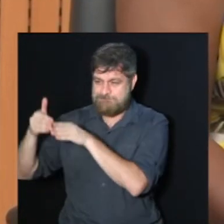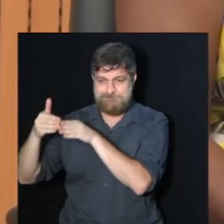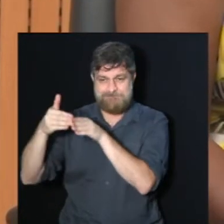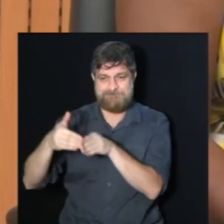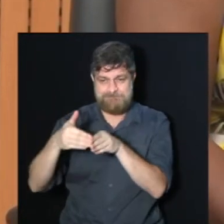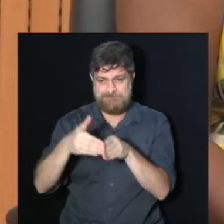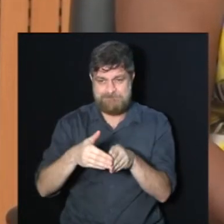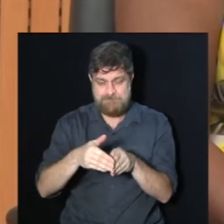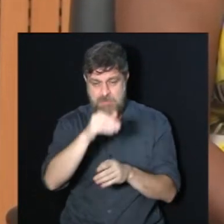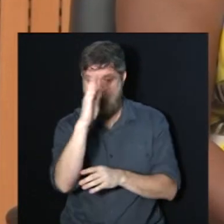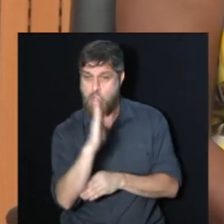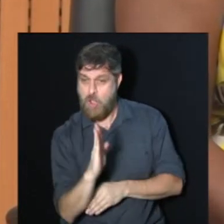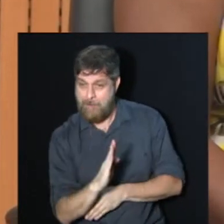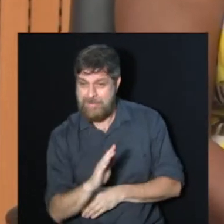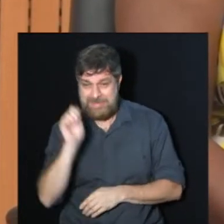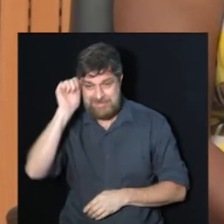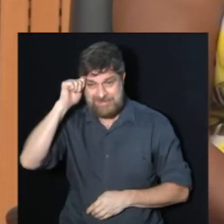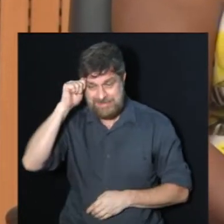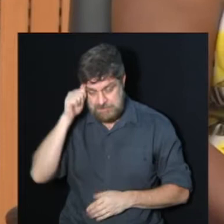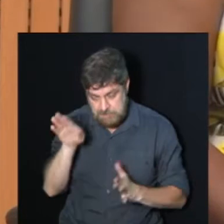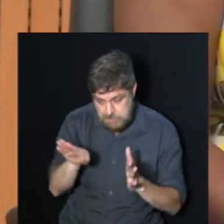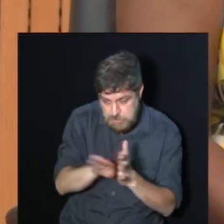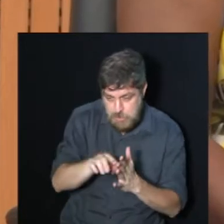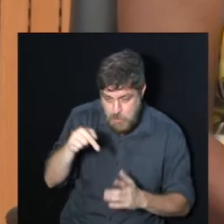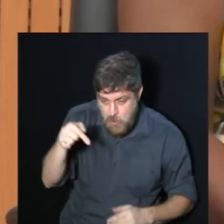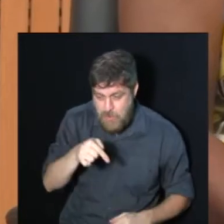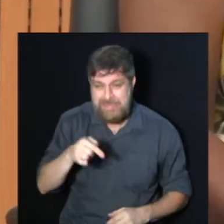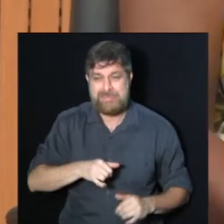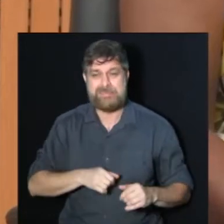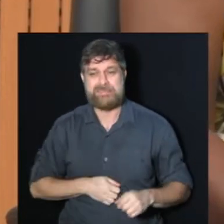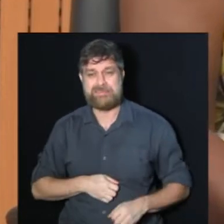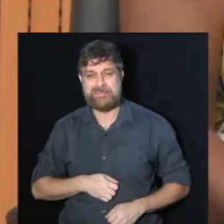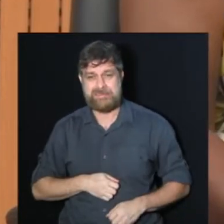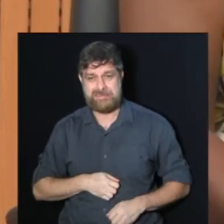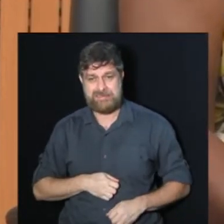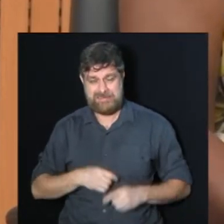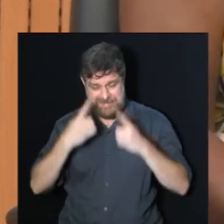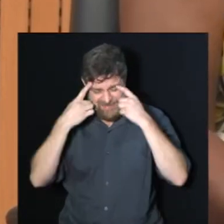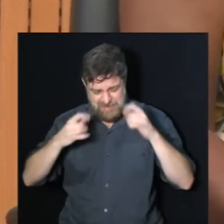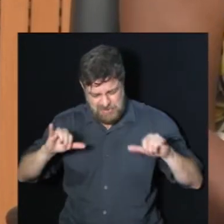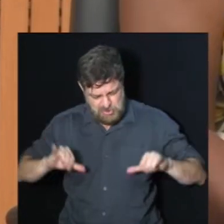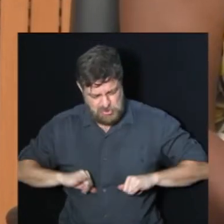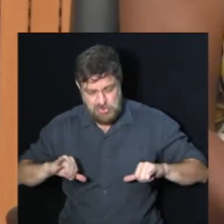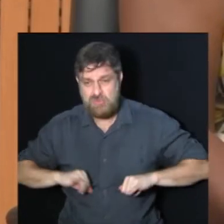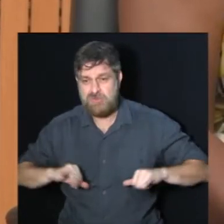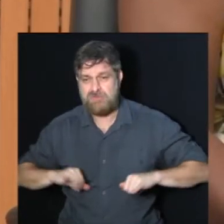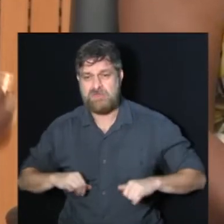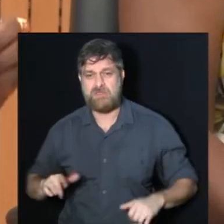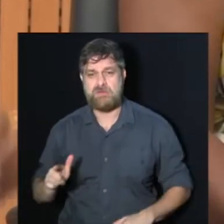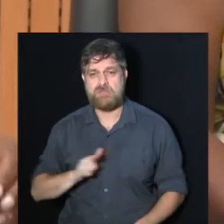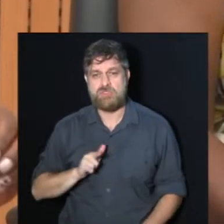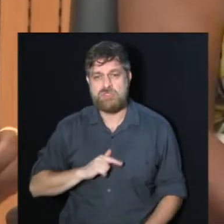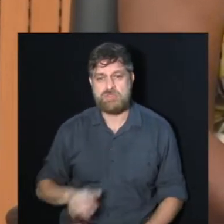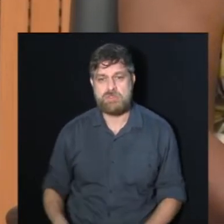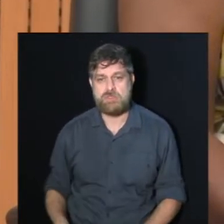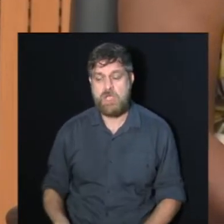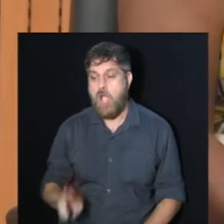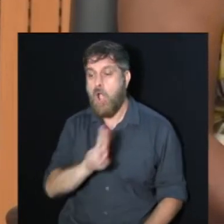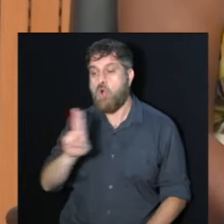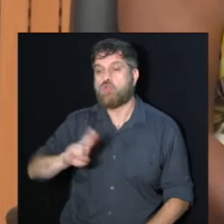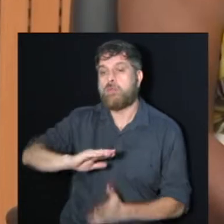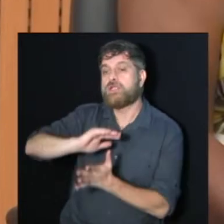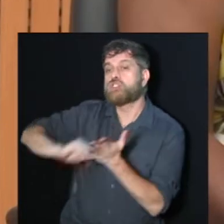E os primeiros povos a sofrer violência quando batizaram ele e tiraram o nome